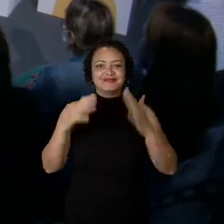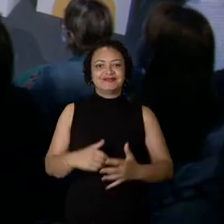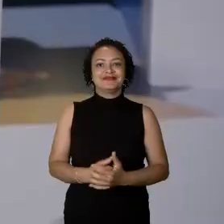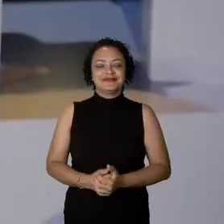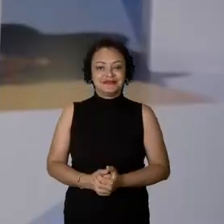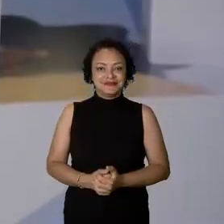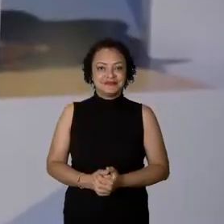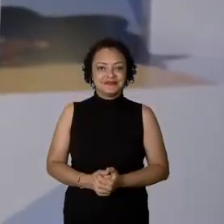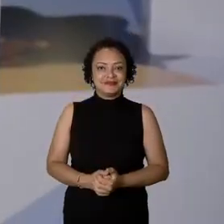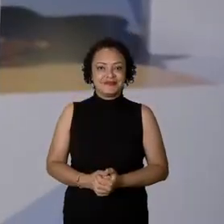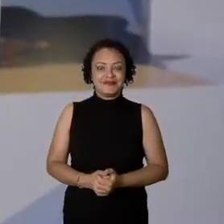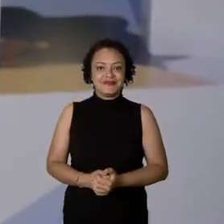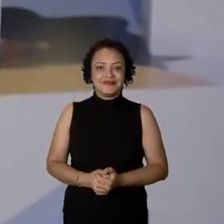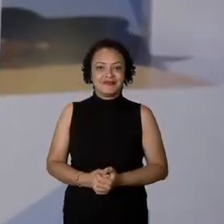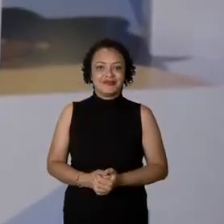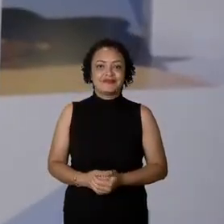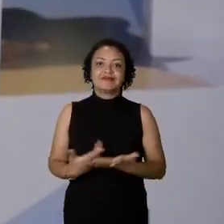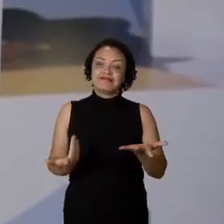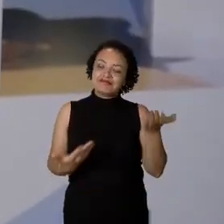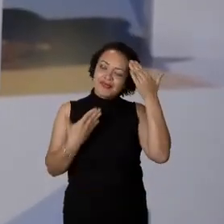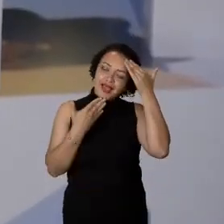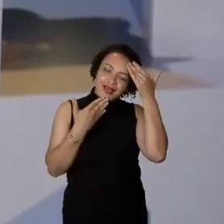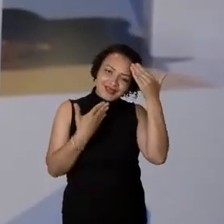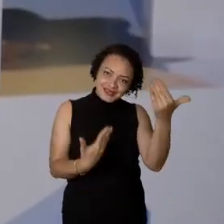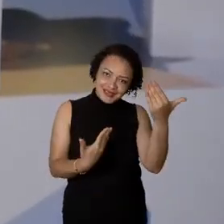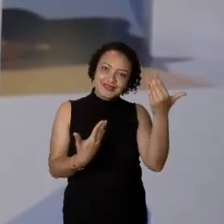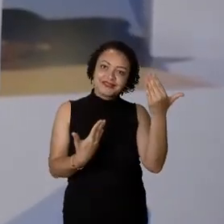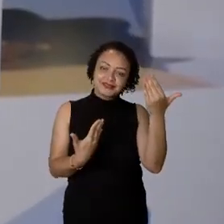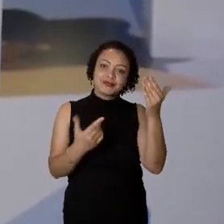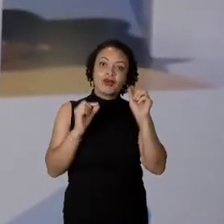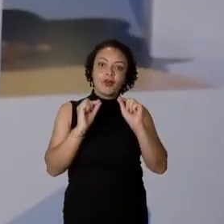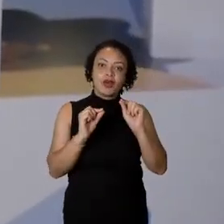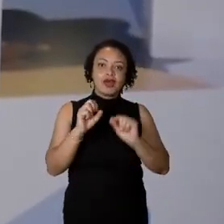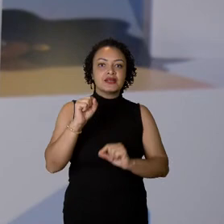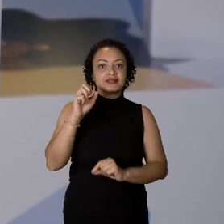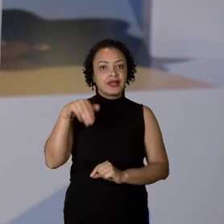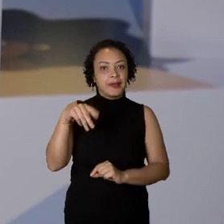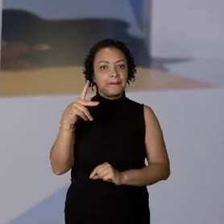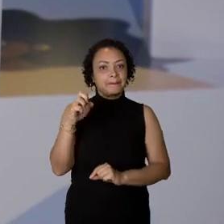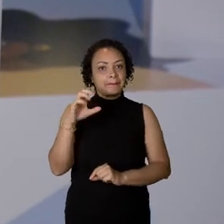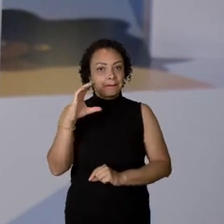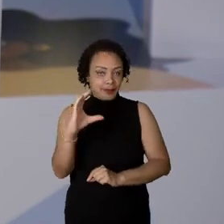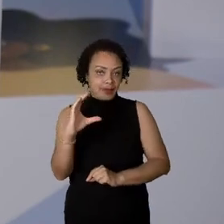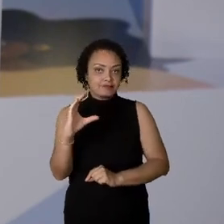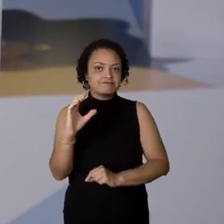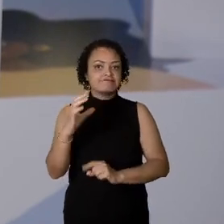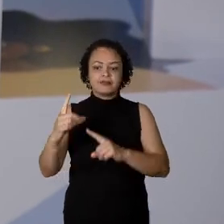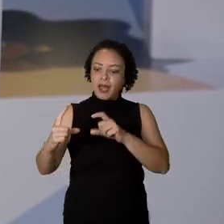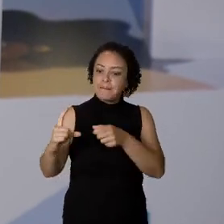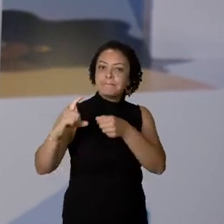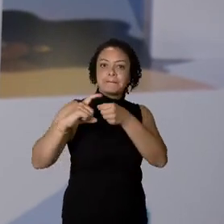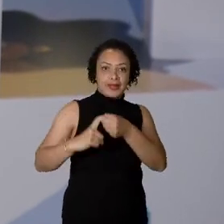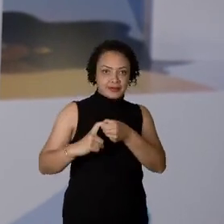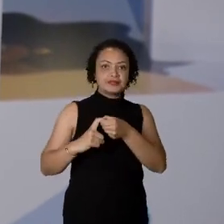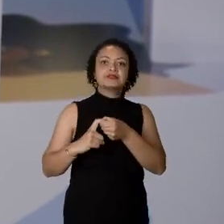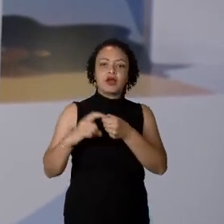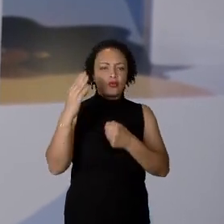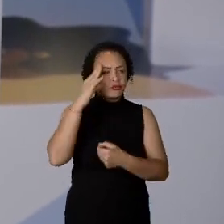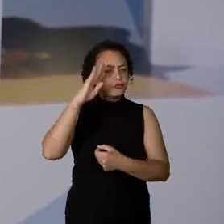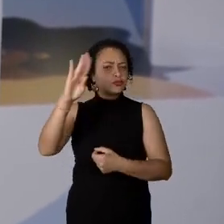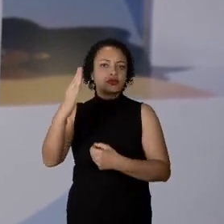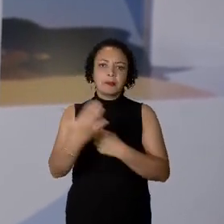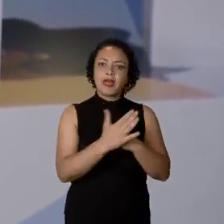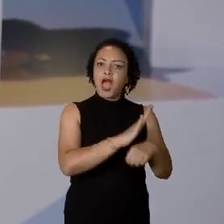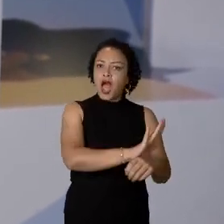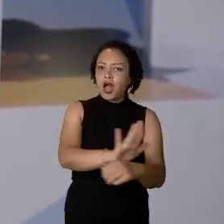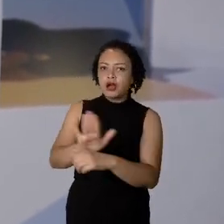Faço aqui meu agradecimento especial ao Sempec, nosso parceiro tão fundamental para o sucesso e para o crescimento do